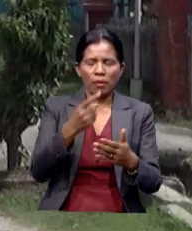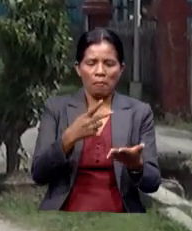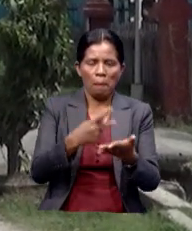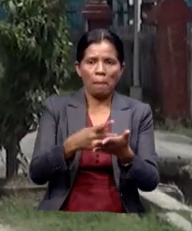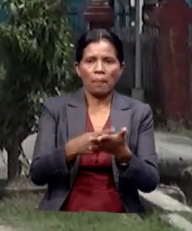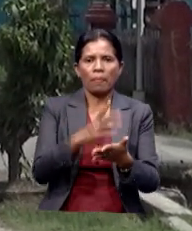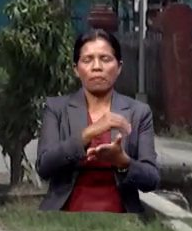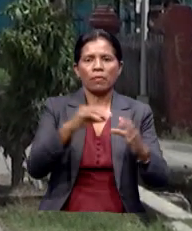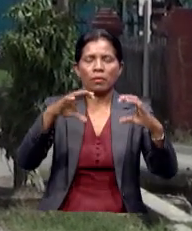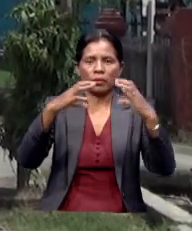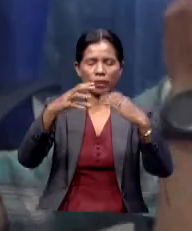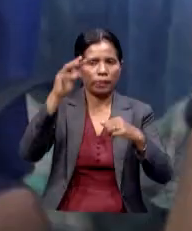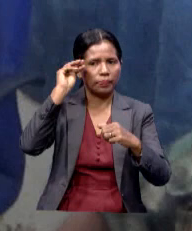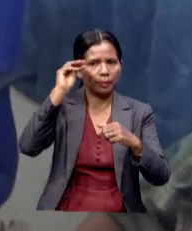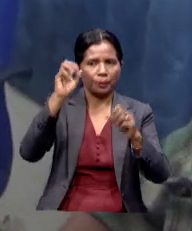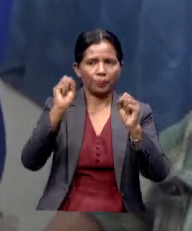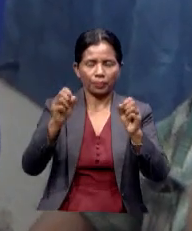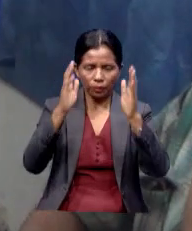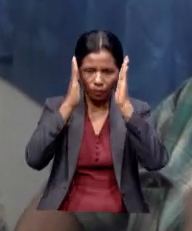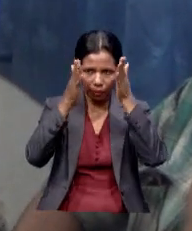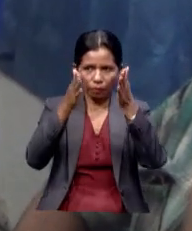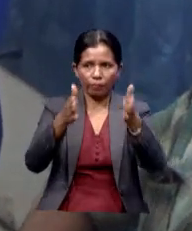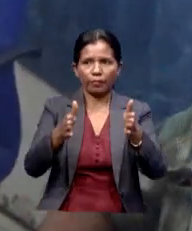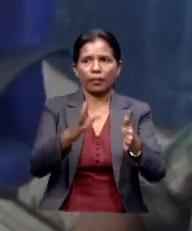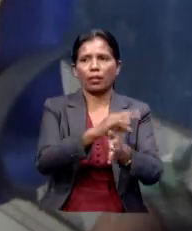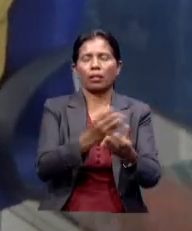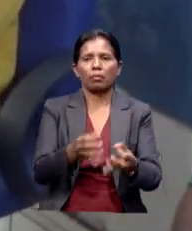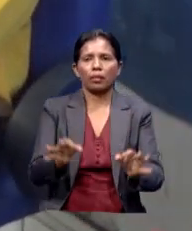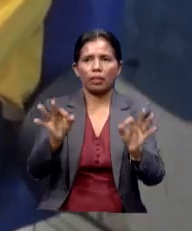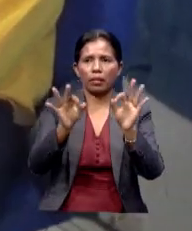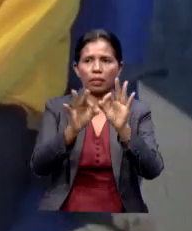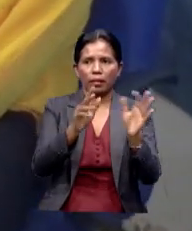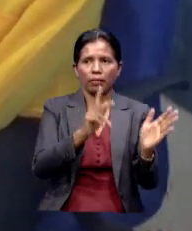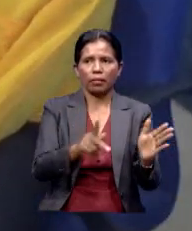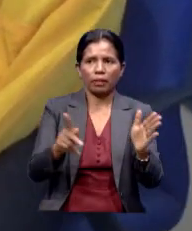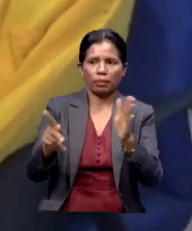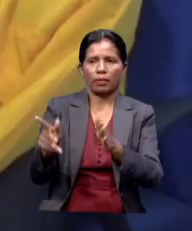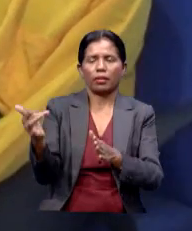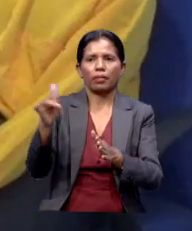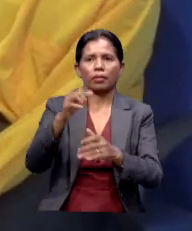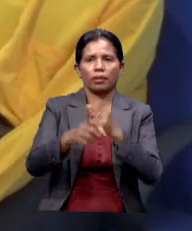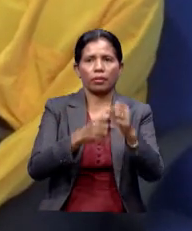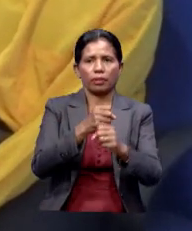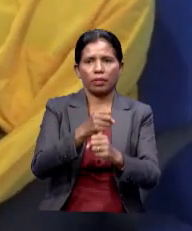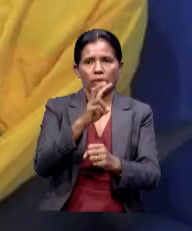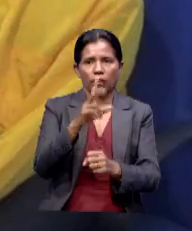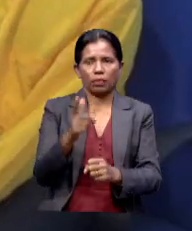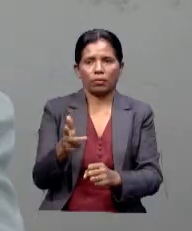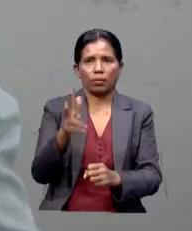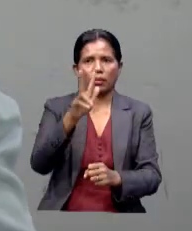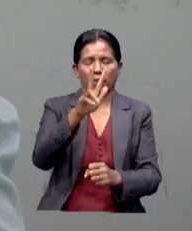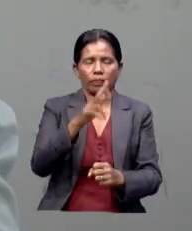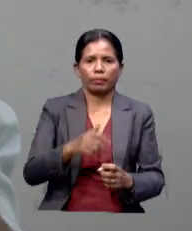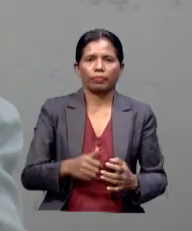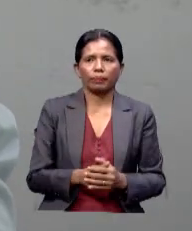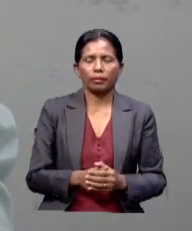ba conselho ministro atu bele ta preocupação ni ba prioridade iha plano legislativo tina rihurua ronulu resentolu.